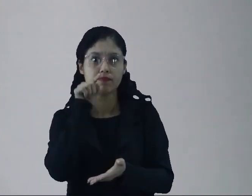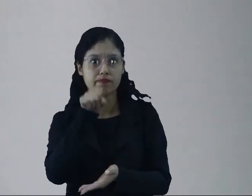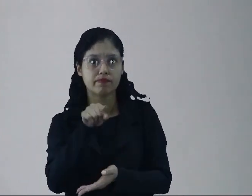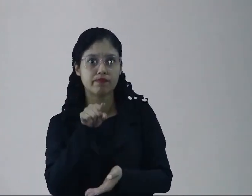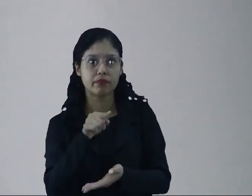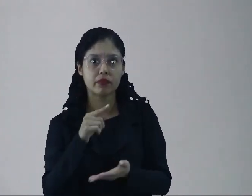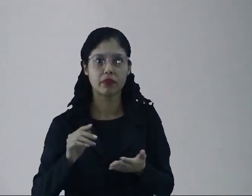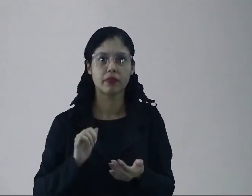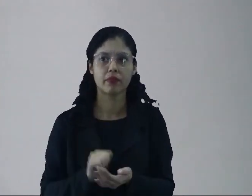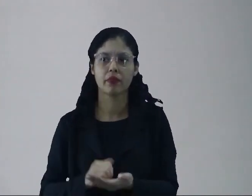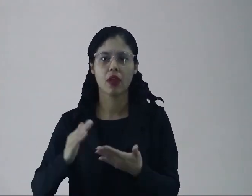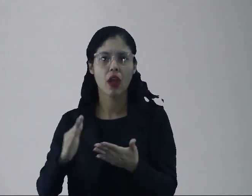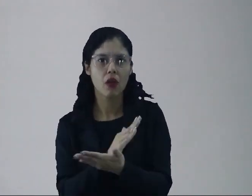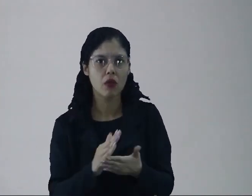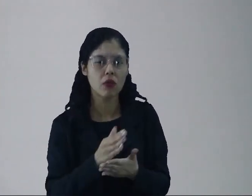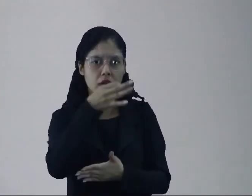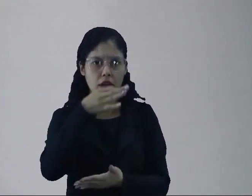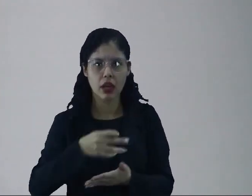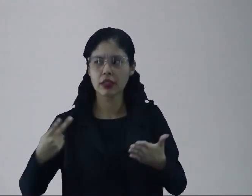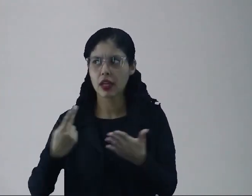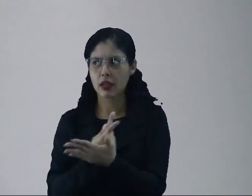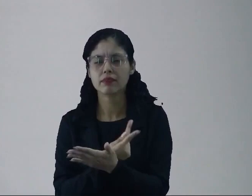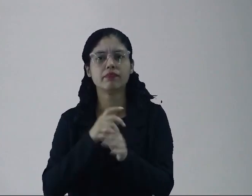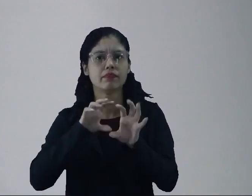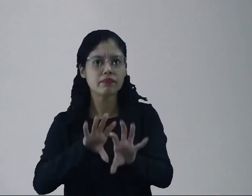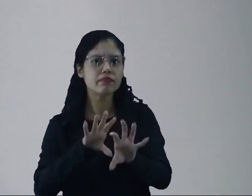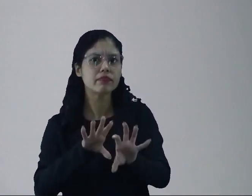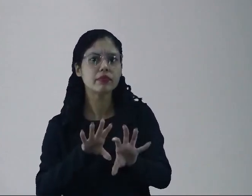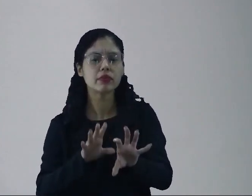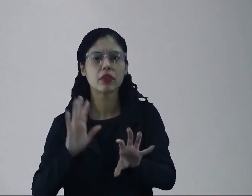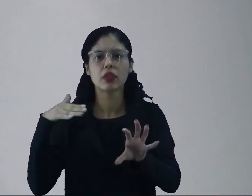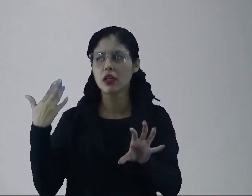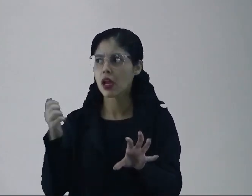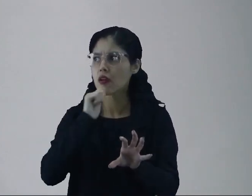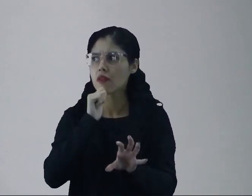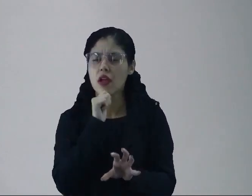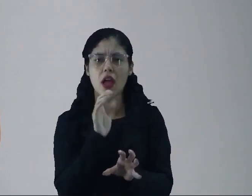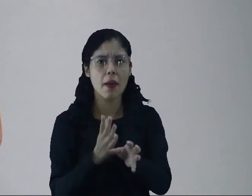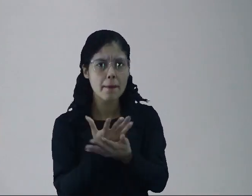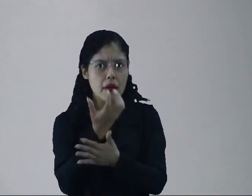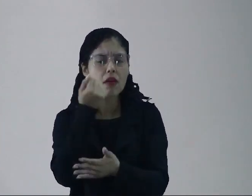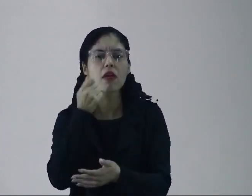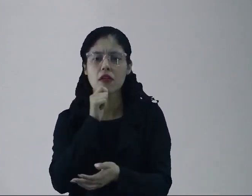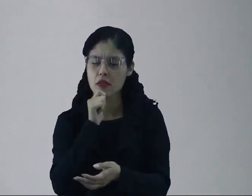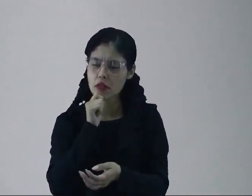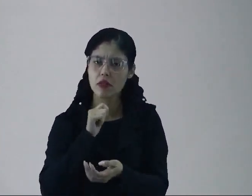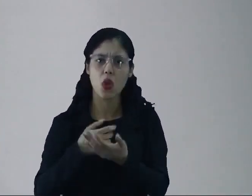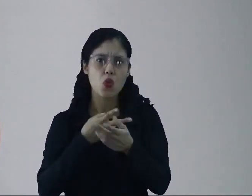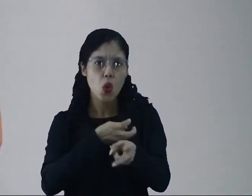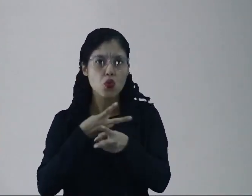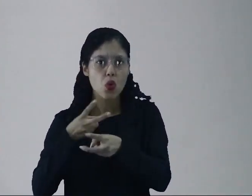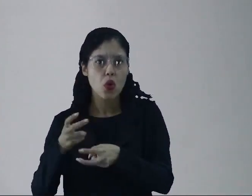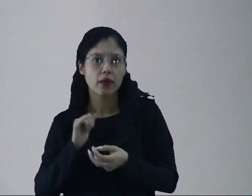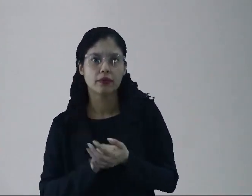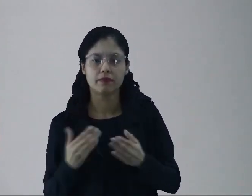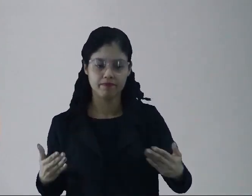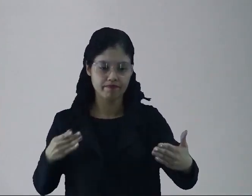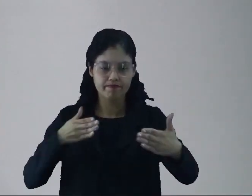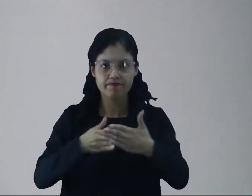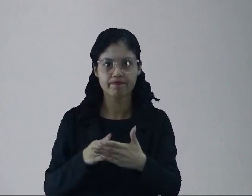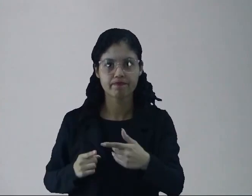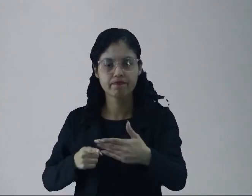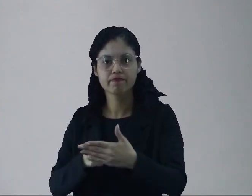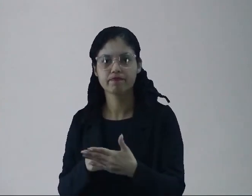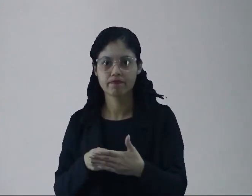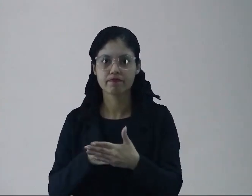ora, algo de certo está errado. Então, ela vai pegar e vai absorver, ou vai combater, ou vai